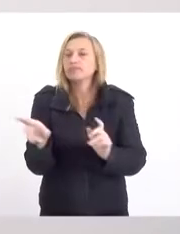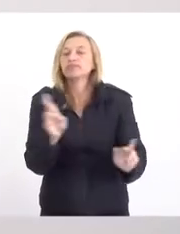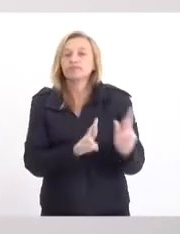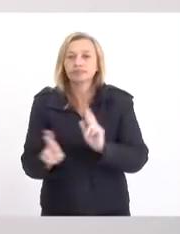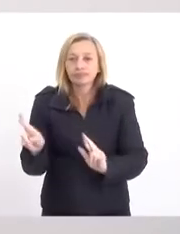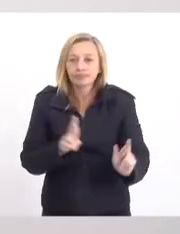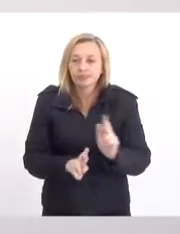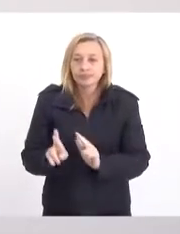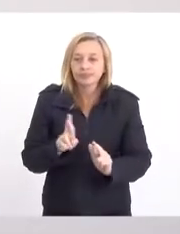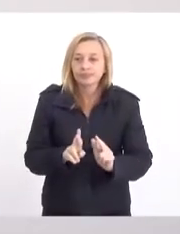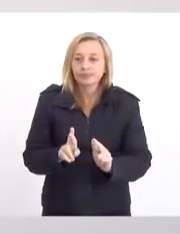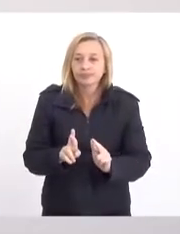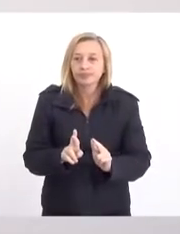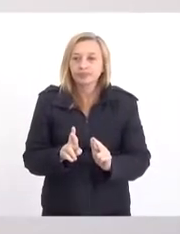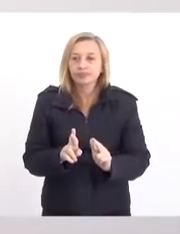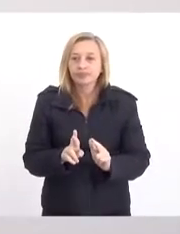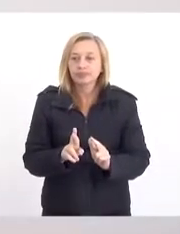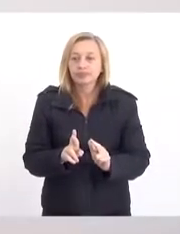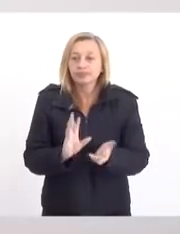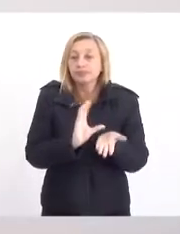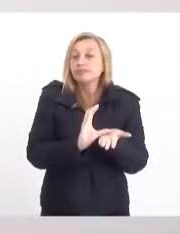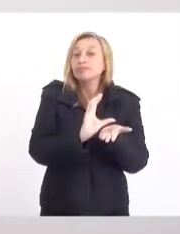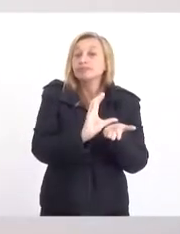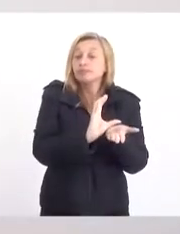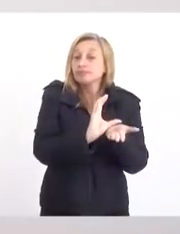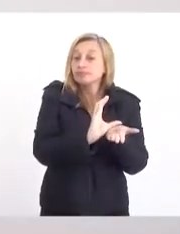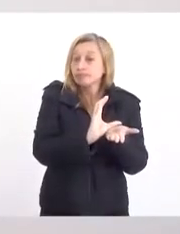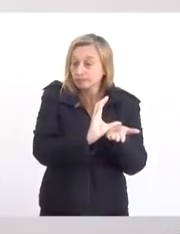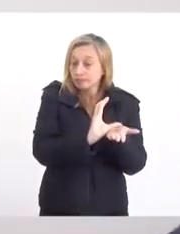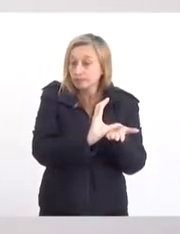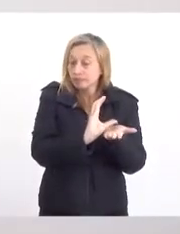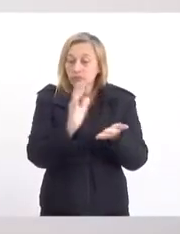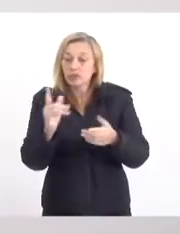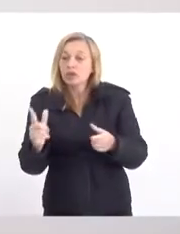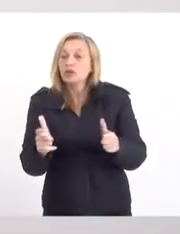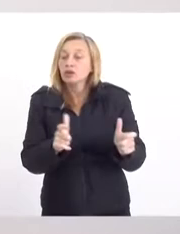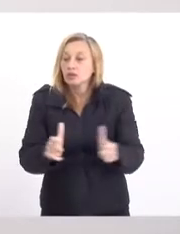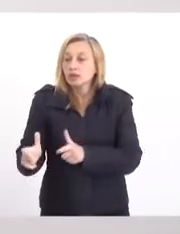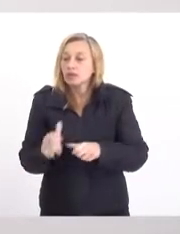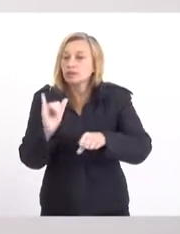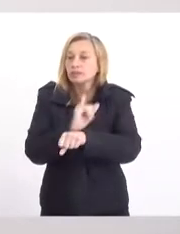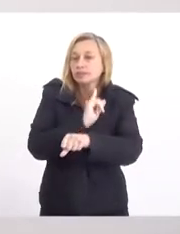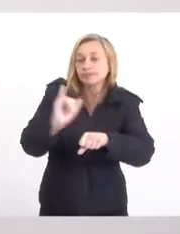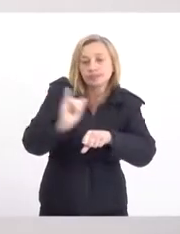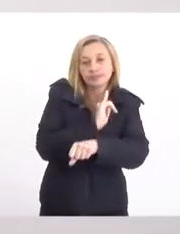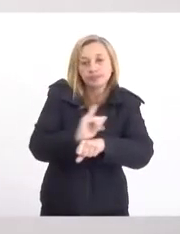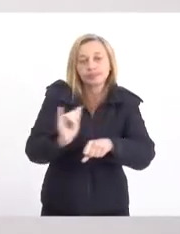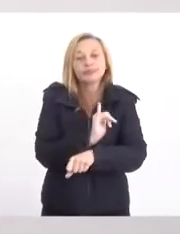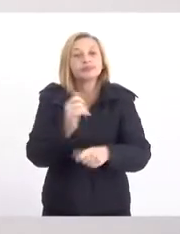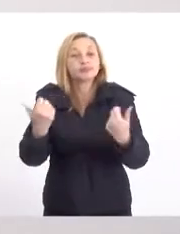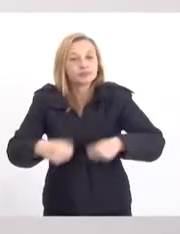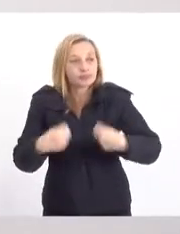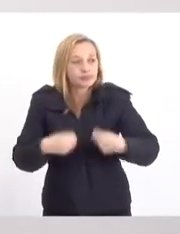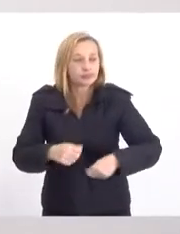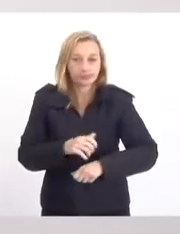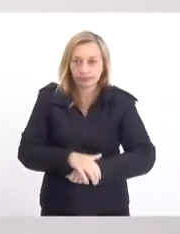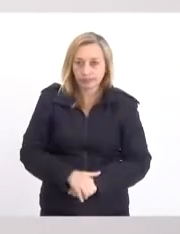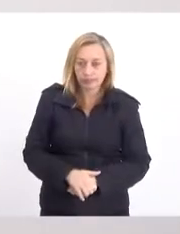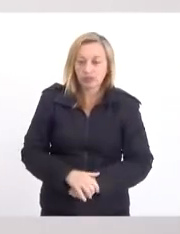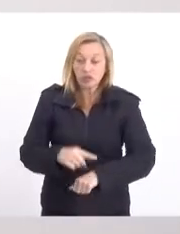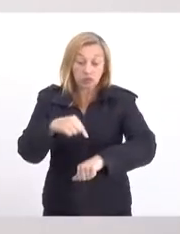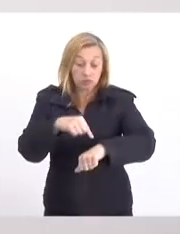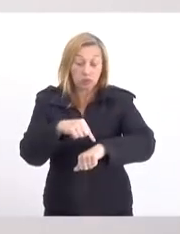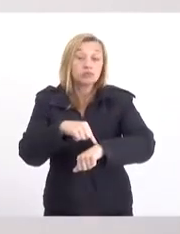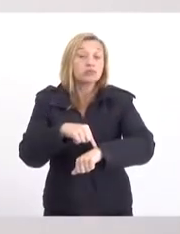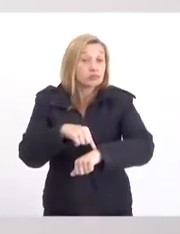relação ao aporte desses recursos em áreas estratégicas que a gente precisa e necessita no